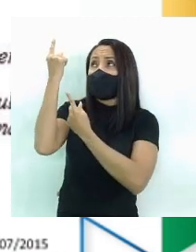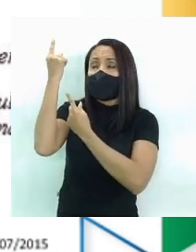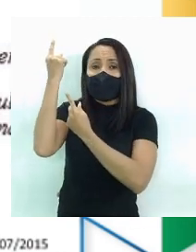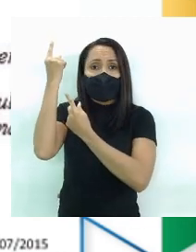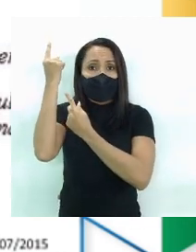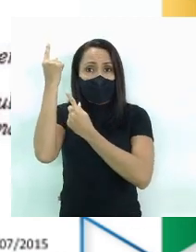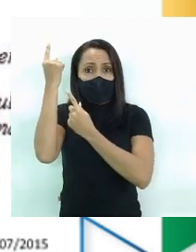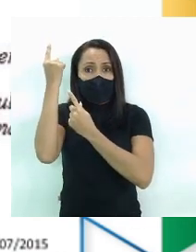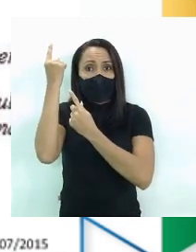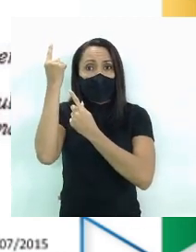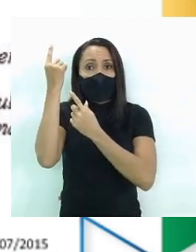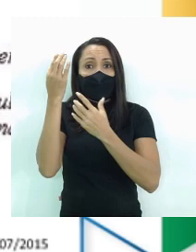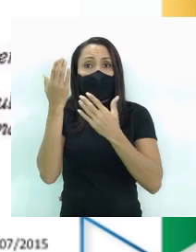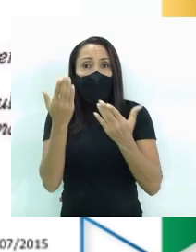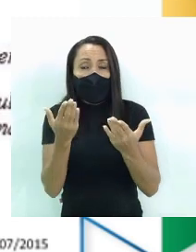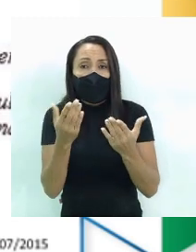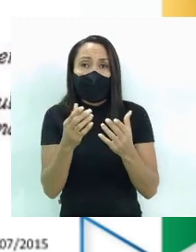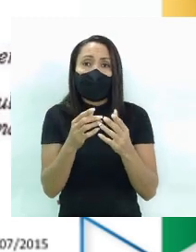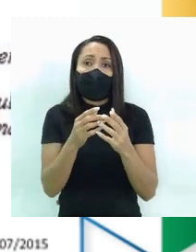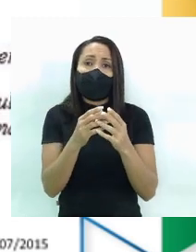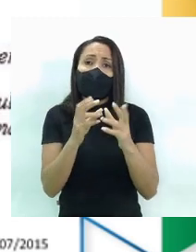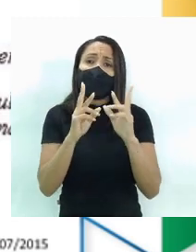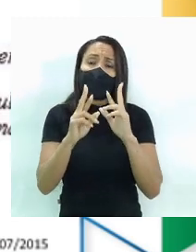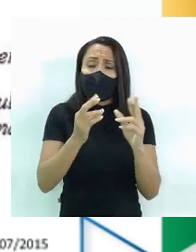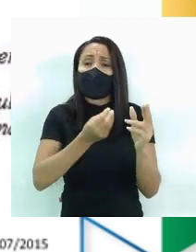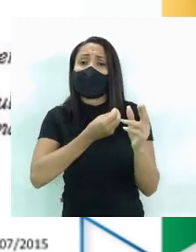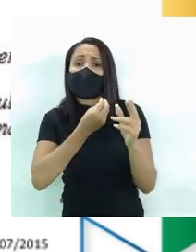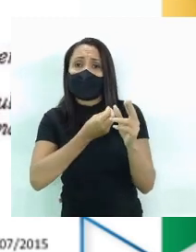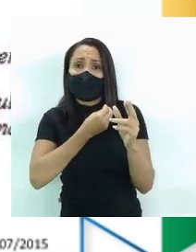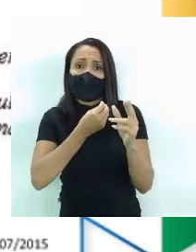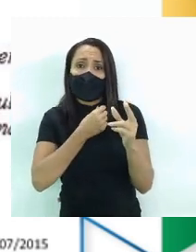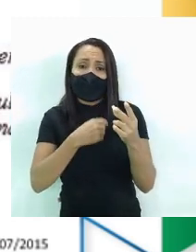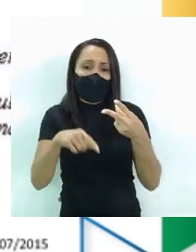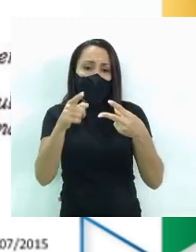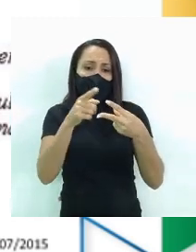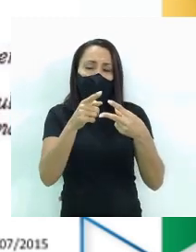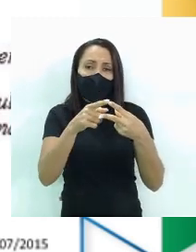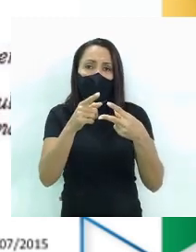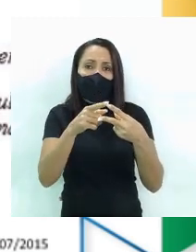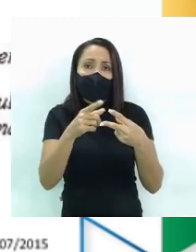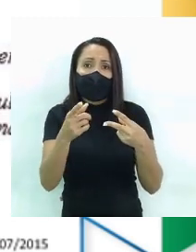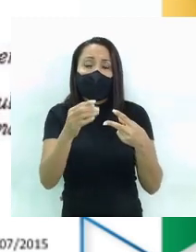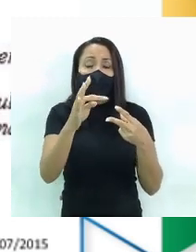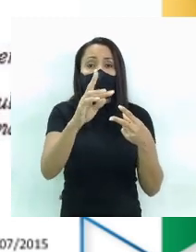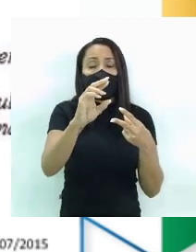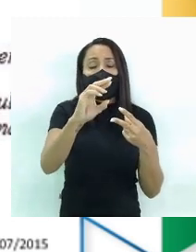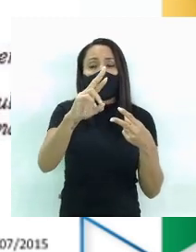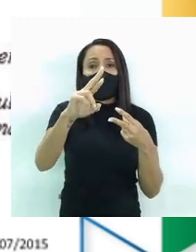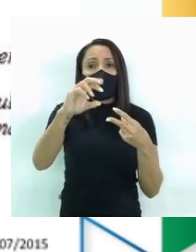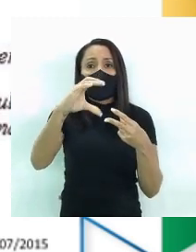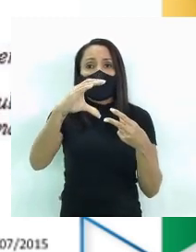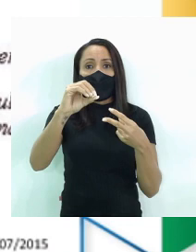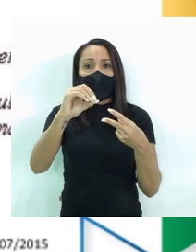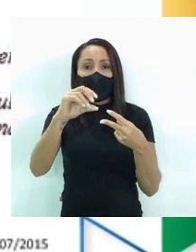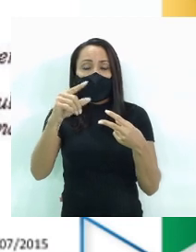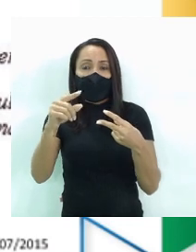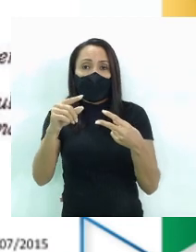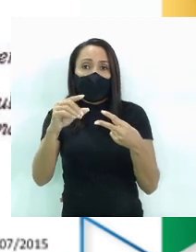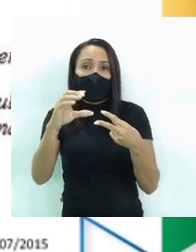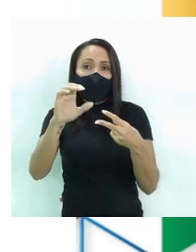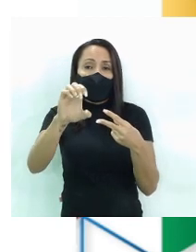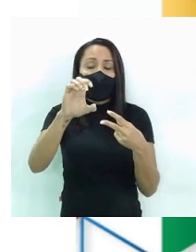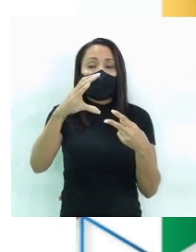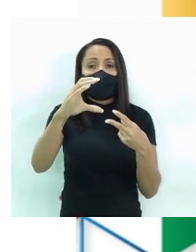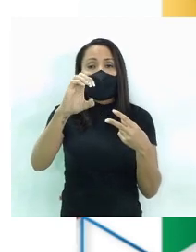fotografia esse encéfalo, onde existe o cérebro, o cerebelo, o tronco encefálico e o ponte e bulbo, tá certo?